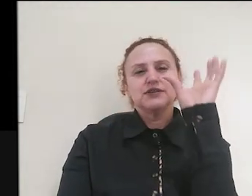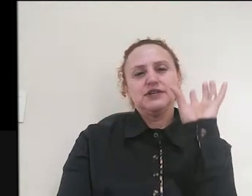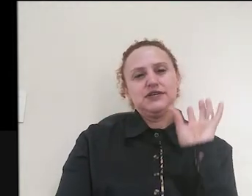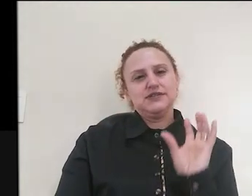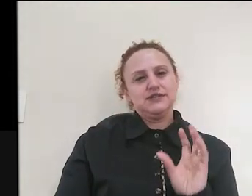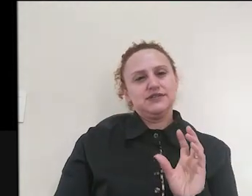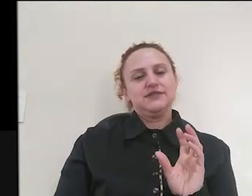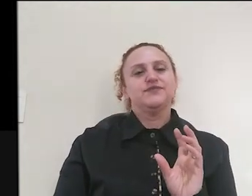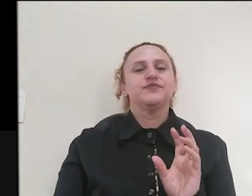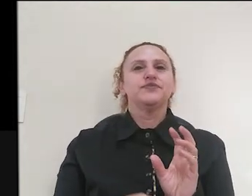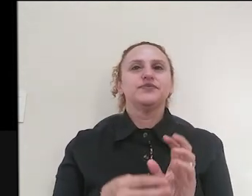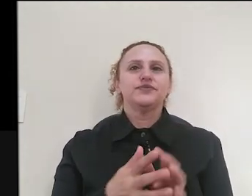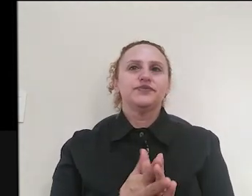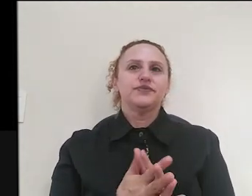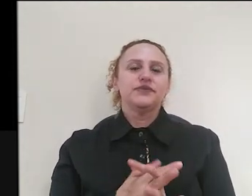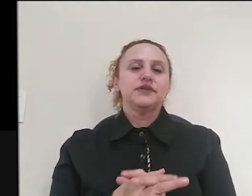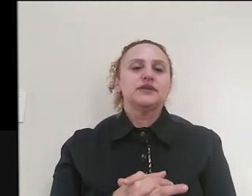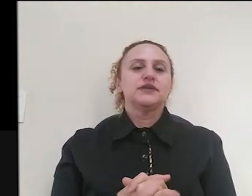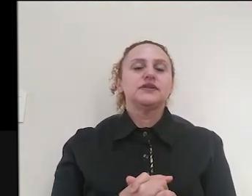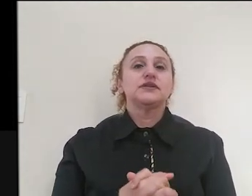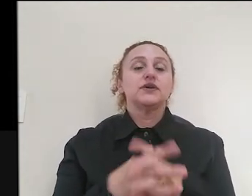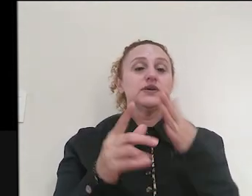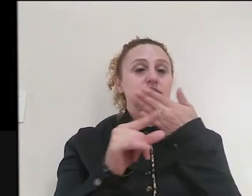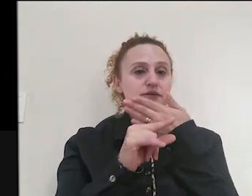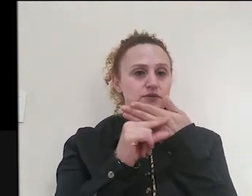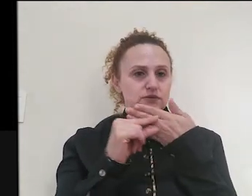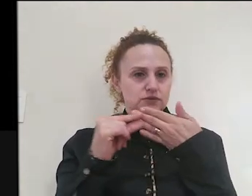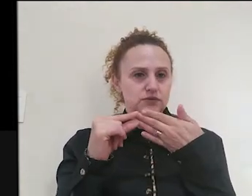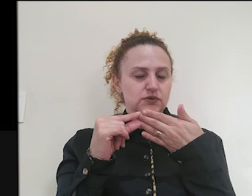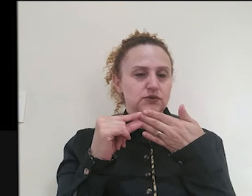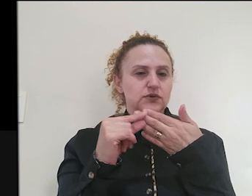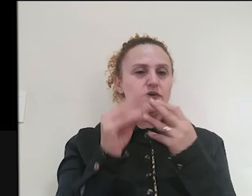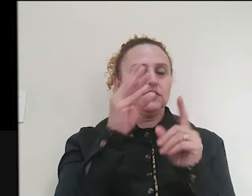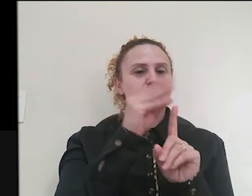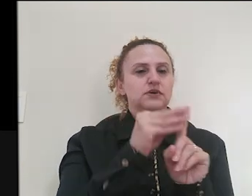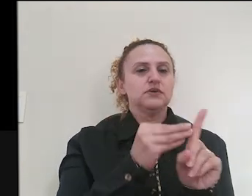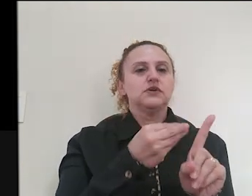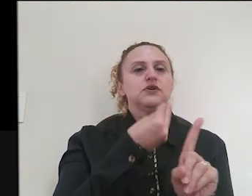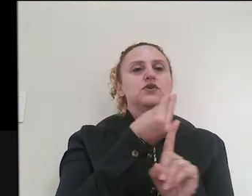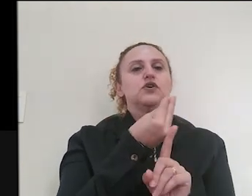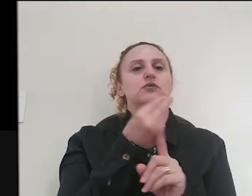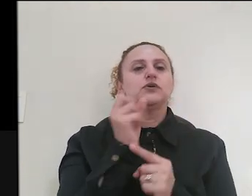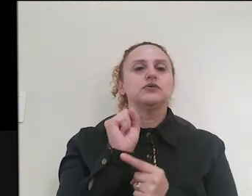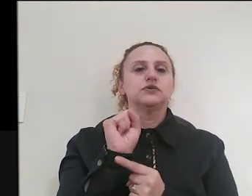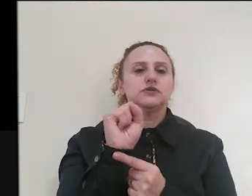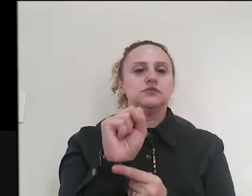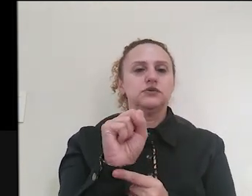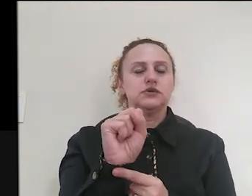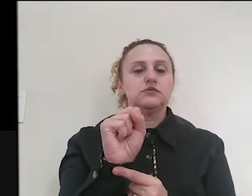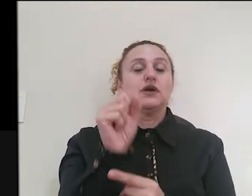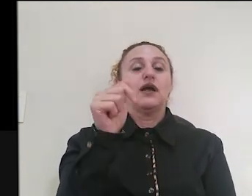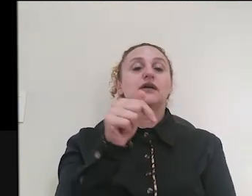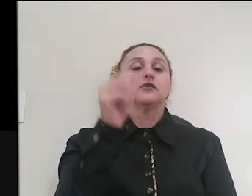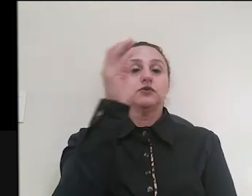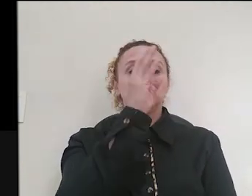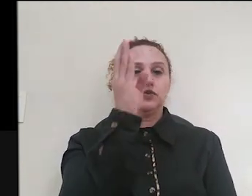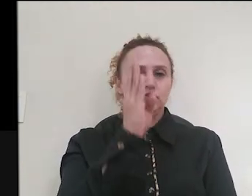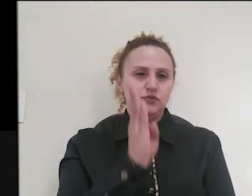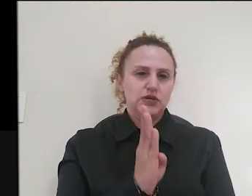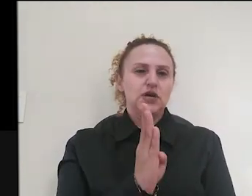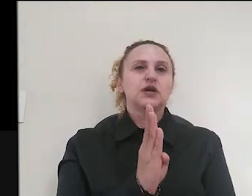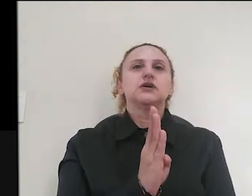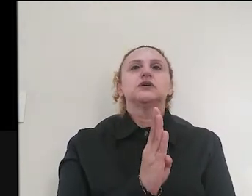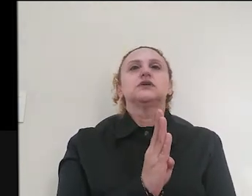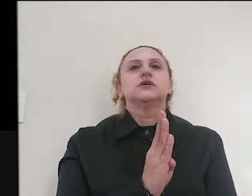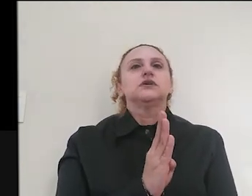a gente vive. Né? São autores e obras do simbolismo do Brasil. Cruz de Souza, o Augusto